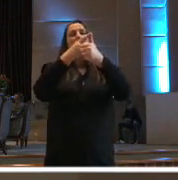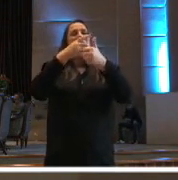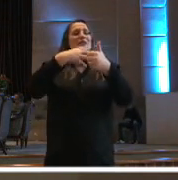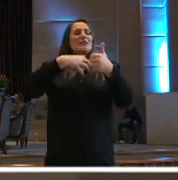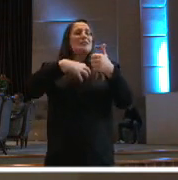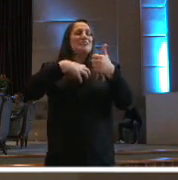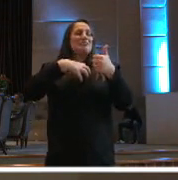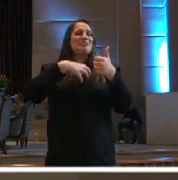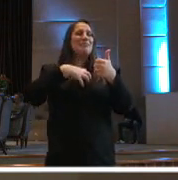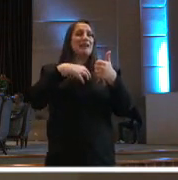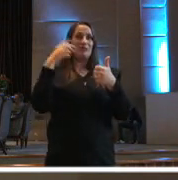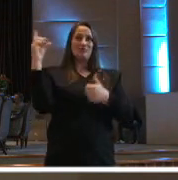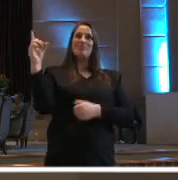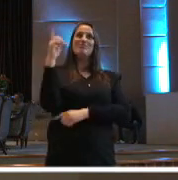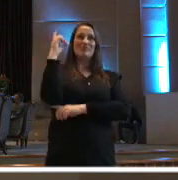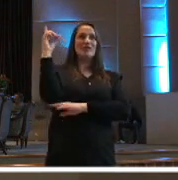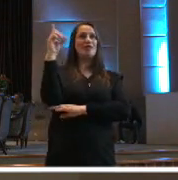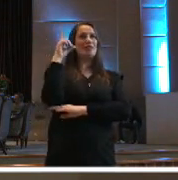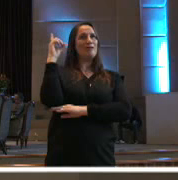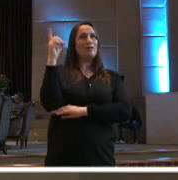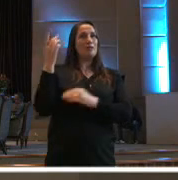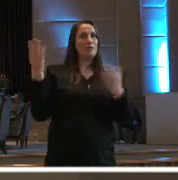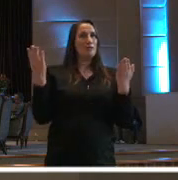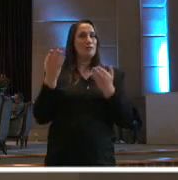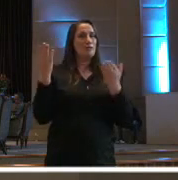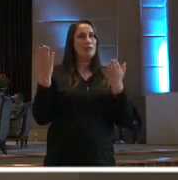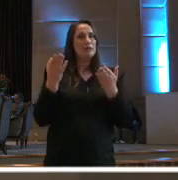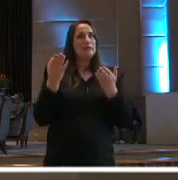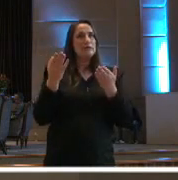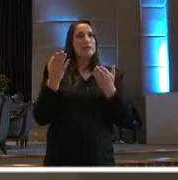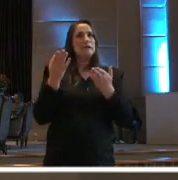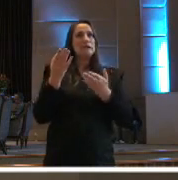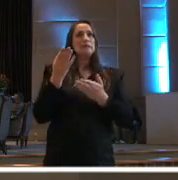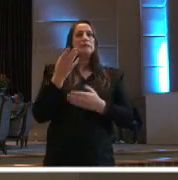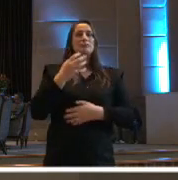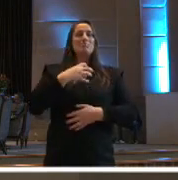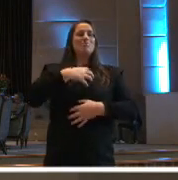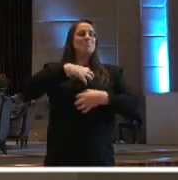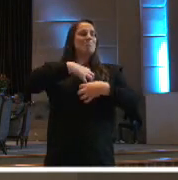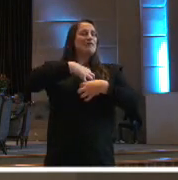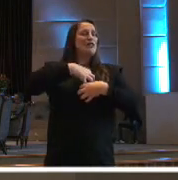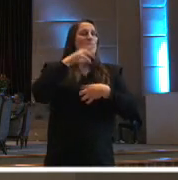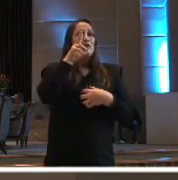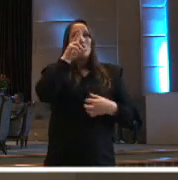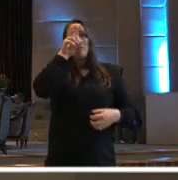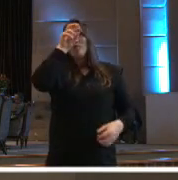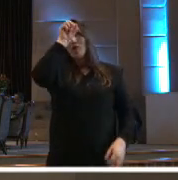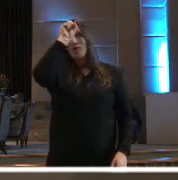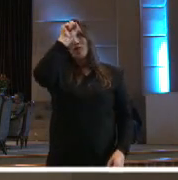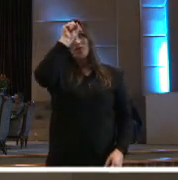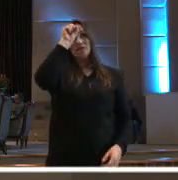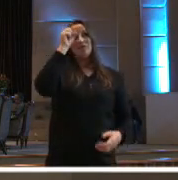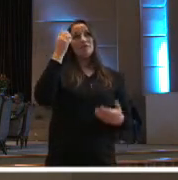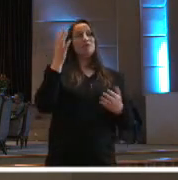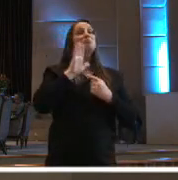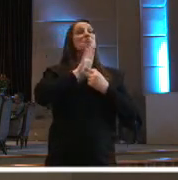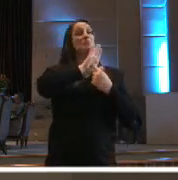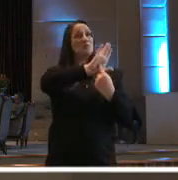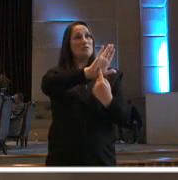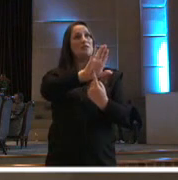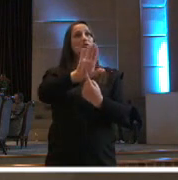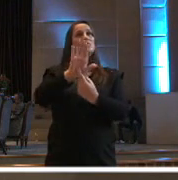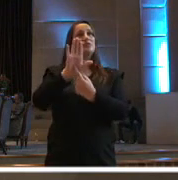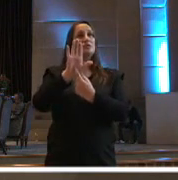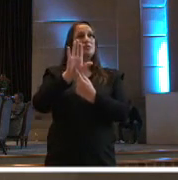o sentimento mais forte que Davi expressou, tanto em Samuel quanto nesses